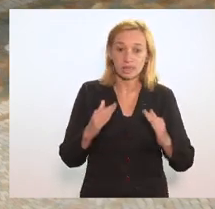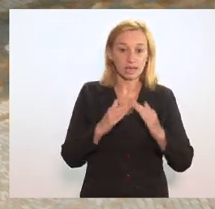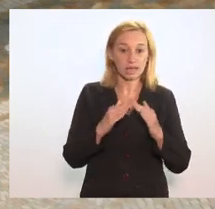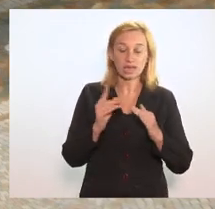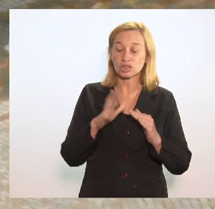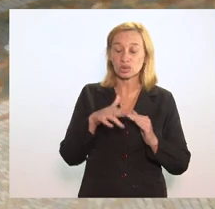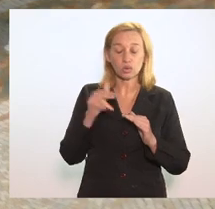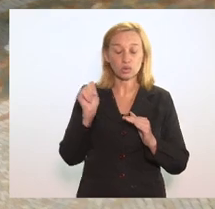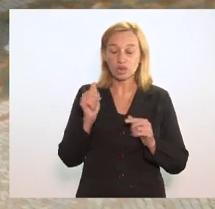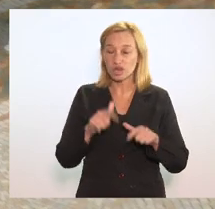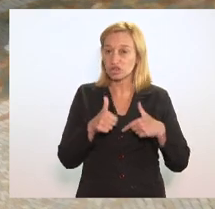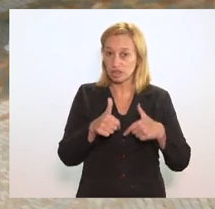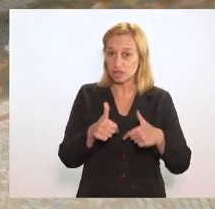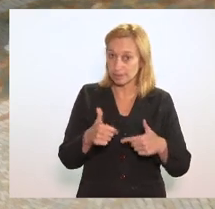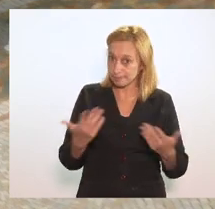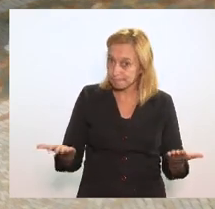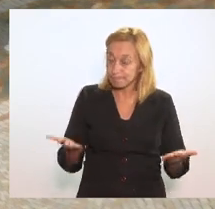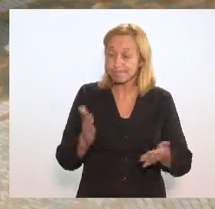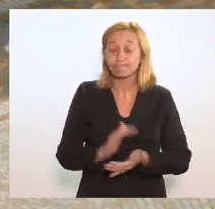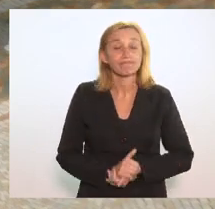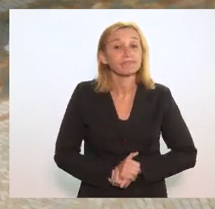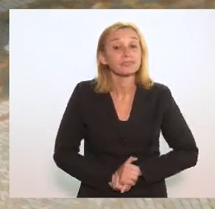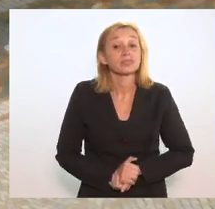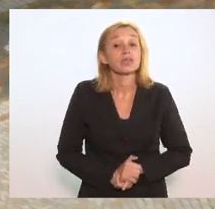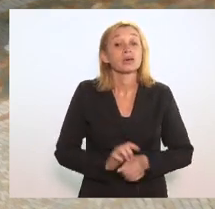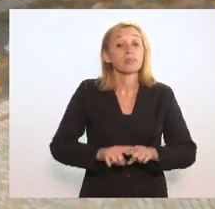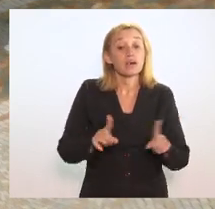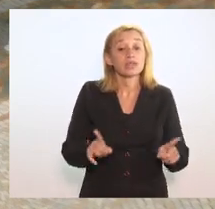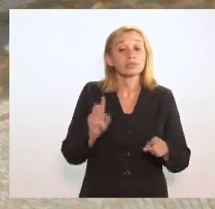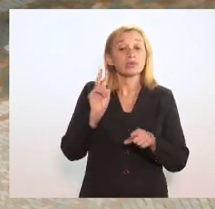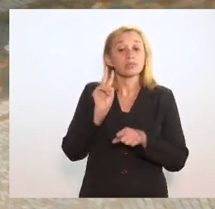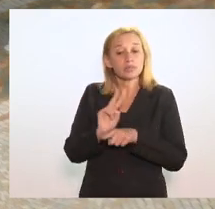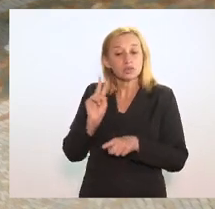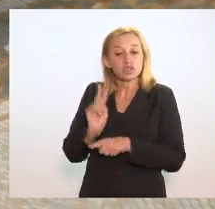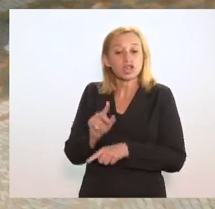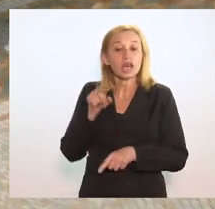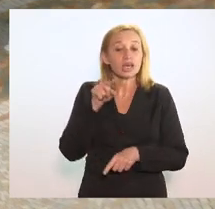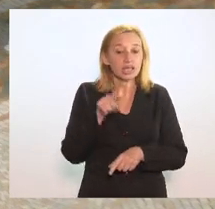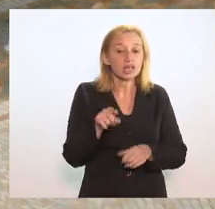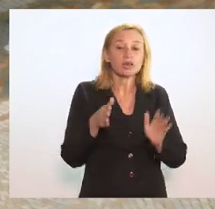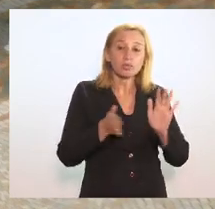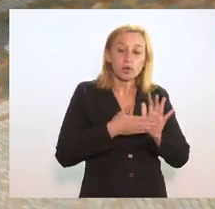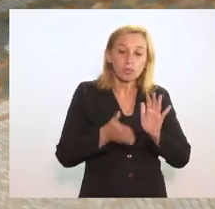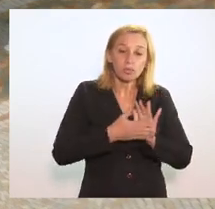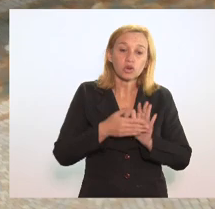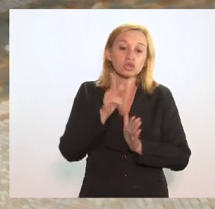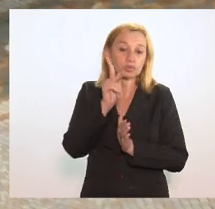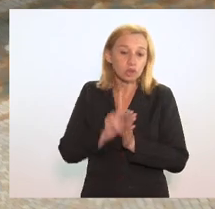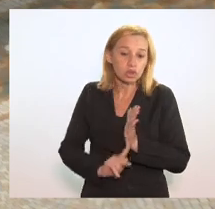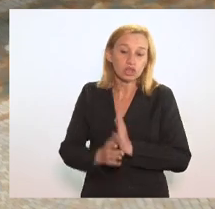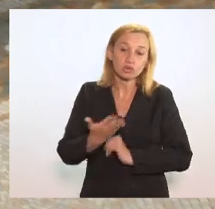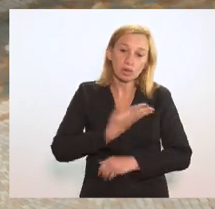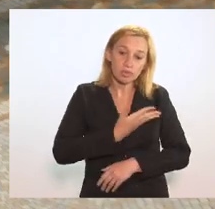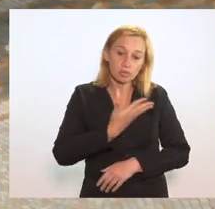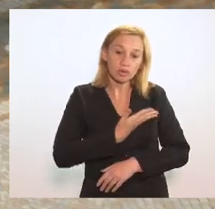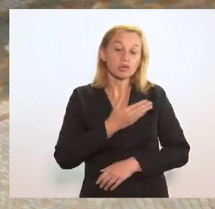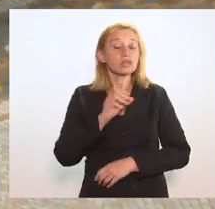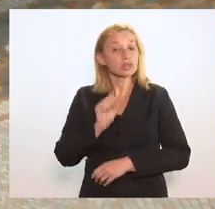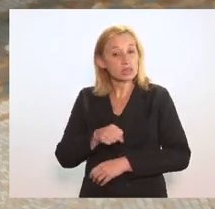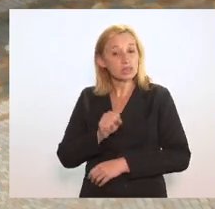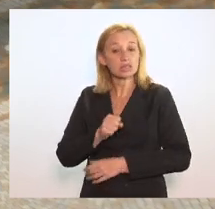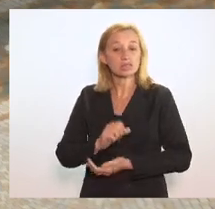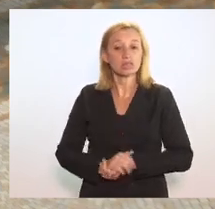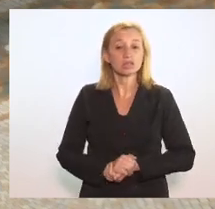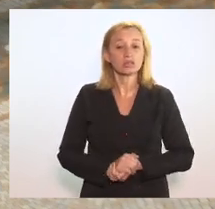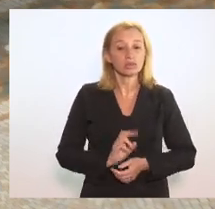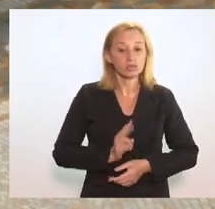algo dessa maneira. Mas, para defender aquilo que se propõe o projeto do colega, é preciso que